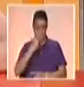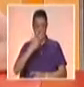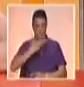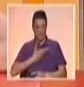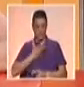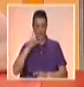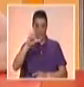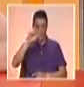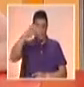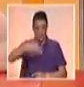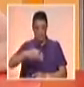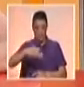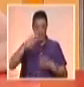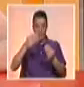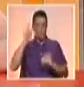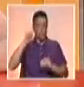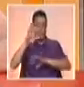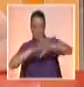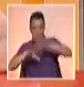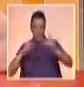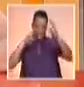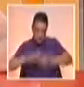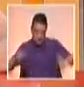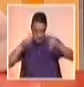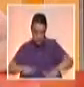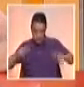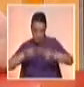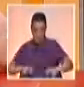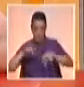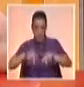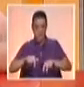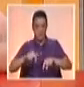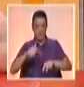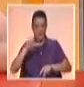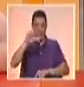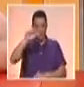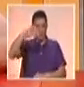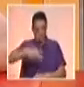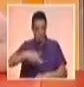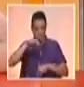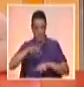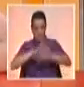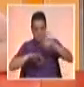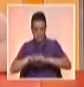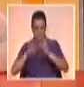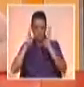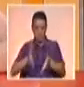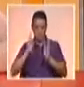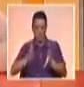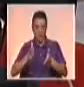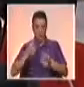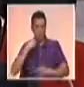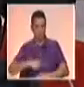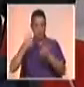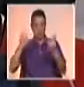língua gestual portuguesa. Uhum. É importante que se vá fazendo investigação nesta língua e já se vai fazendo no país. Sim. E já se está a fazer. Conhecimento,